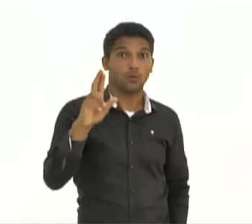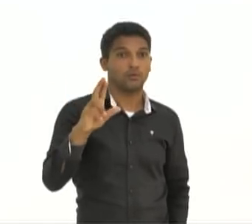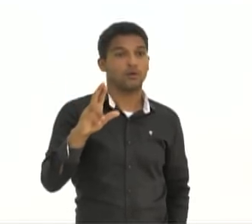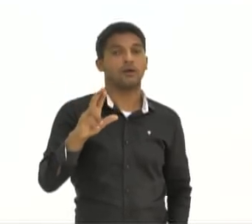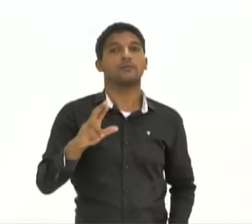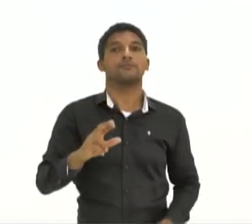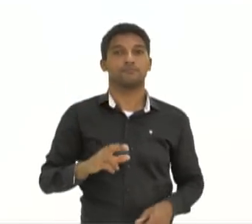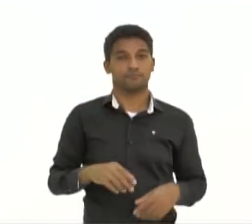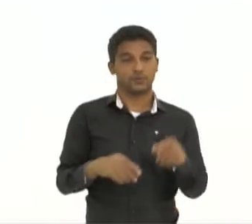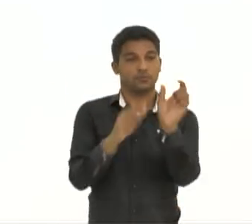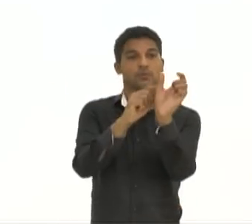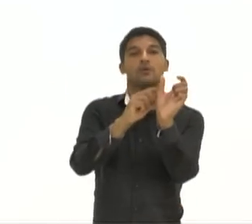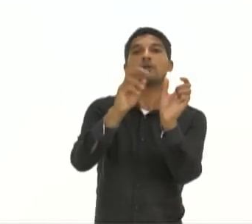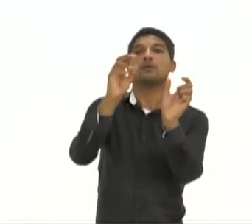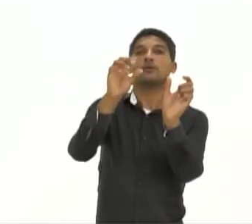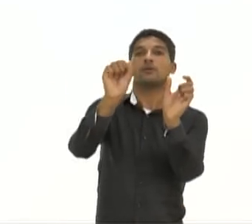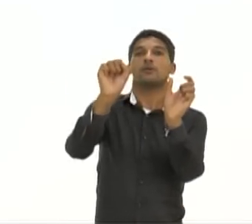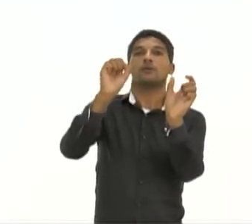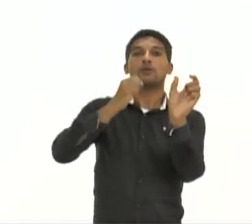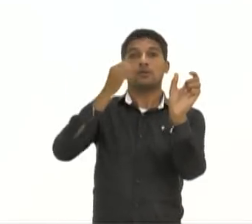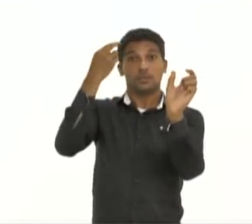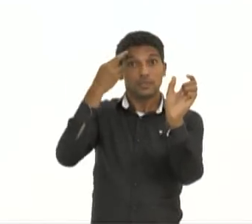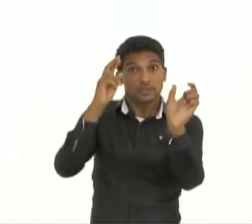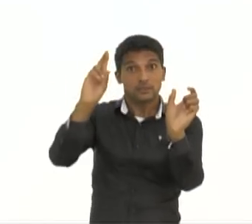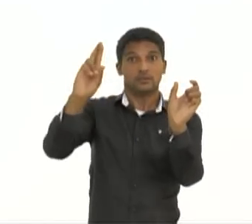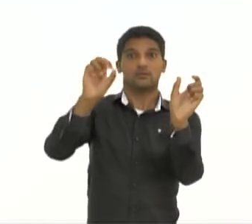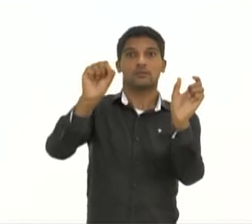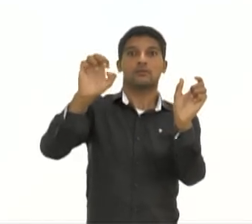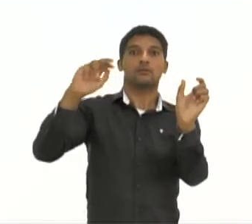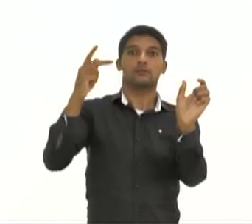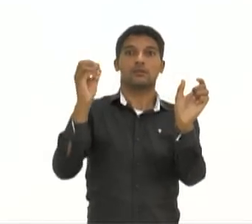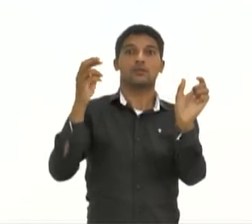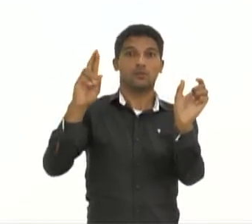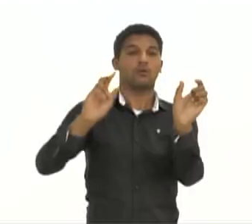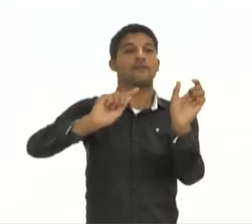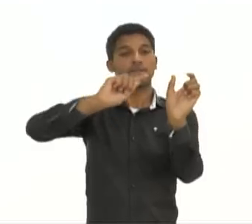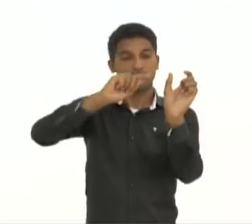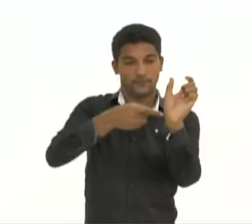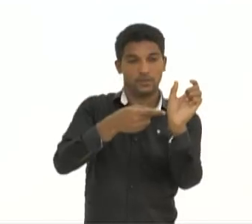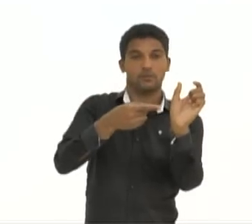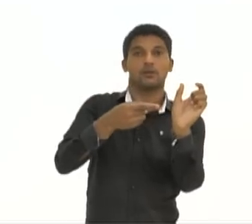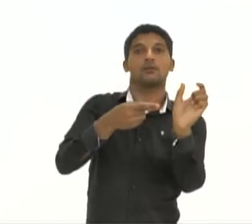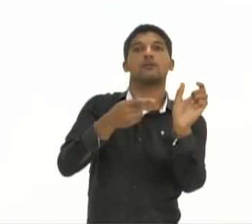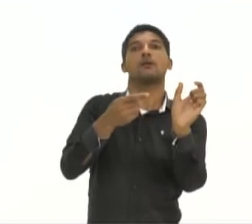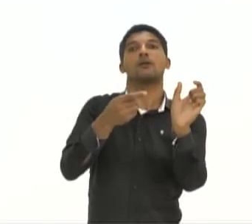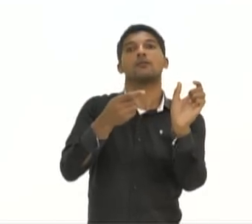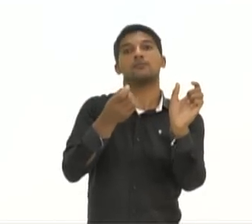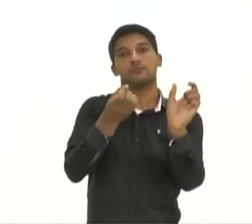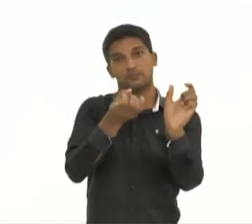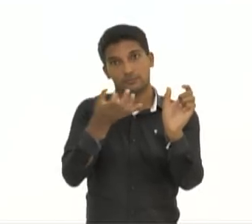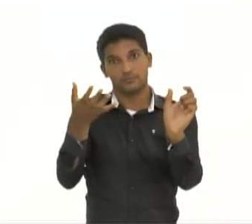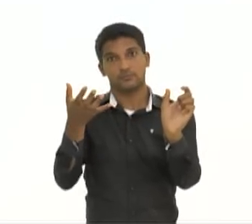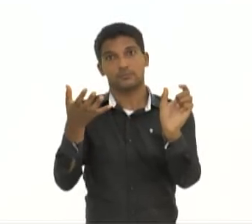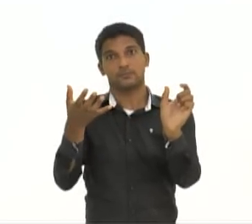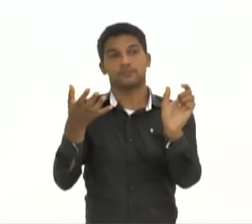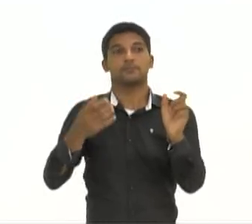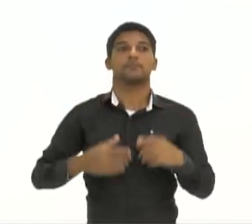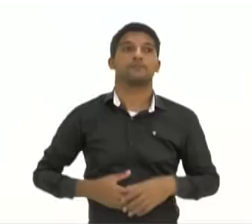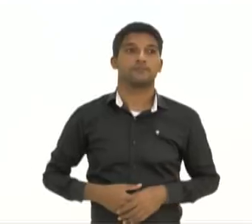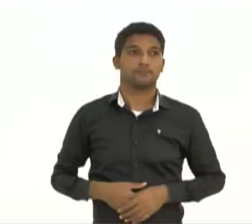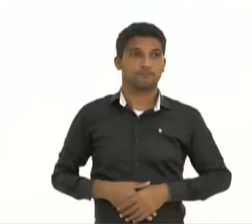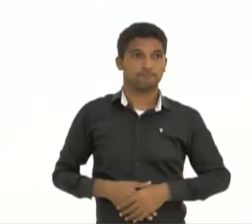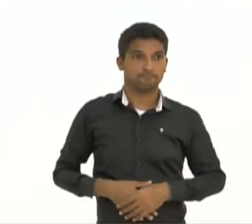vírgula. Então, posso colocar lá, senhor fulano de tal, vírgula. E daí a gente tem ali, ó, socialização, o